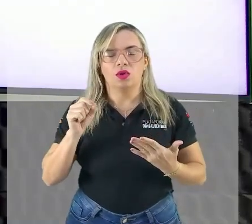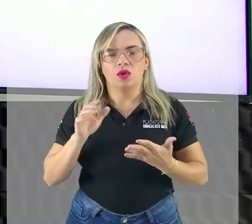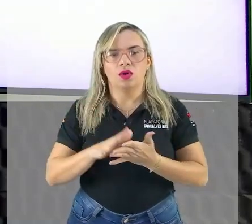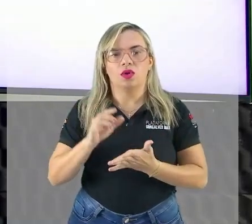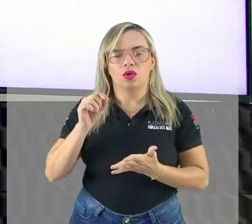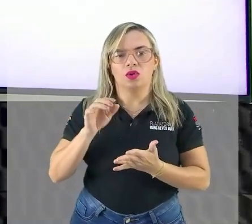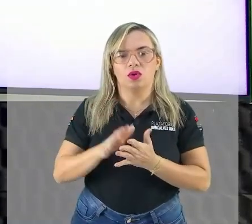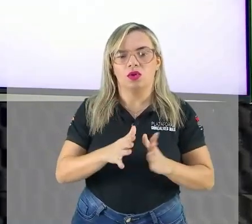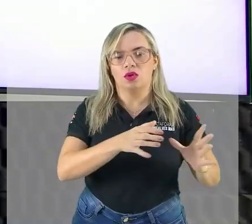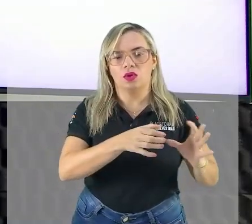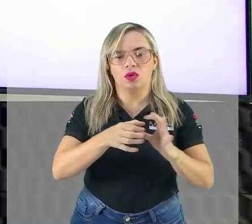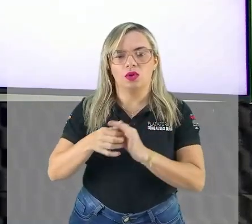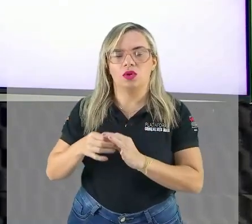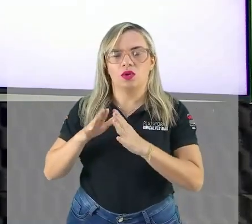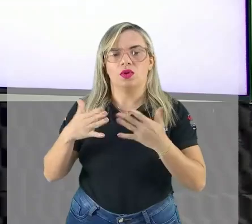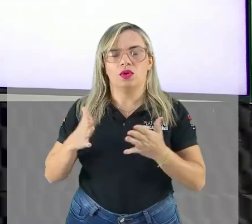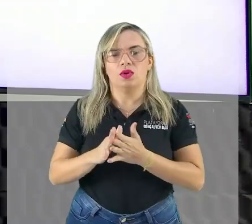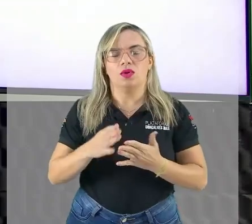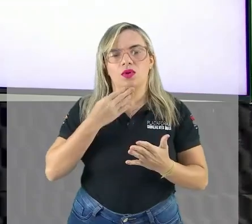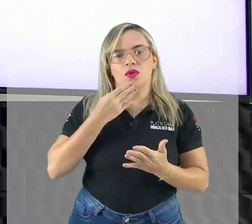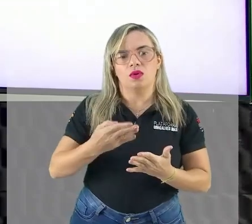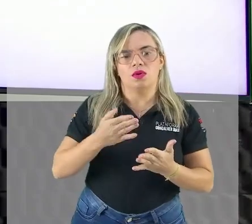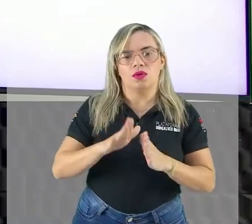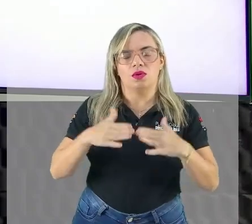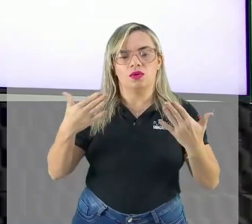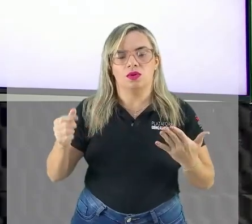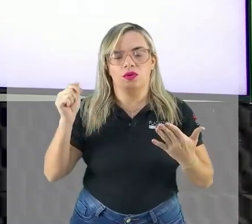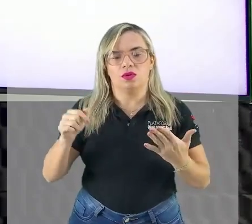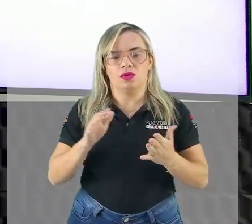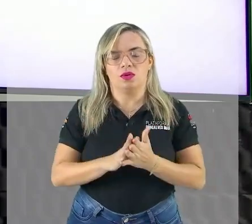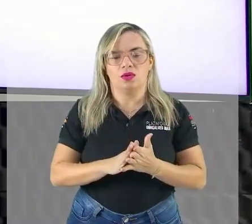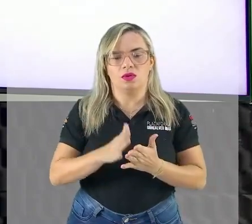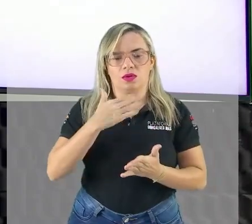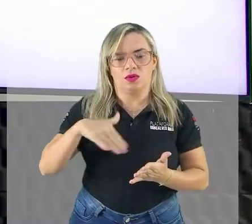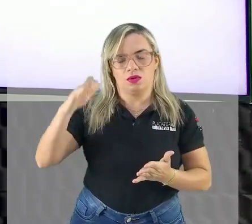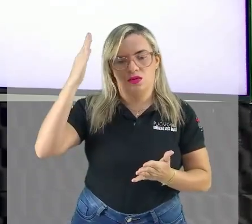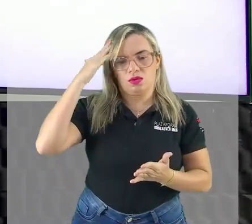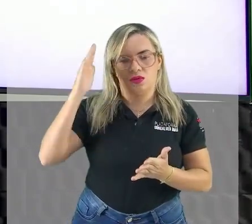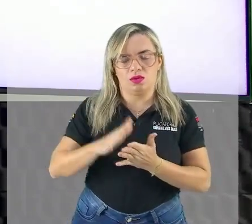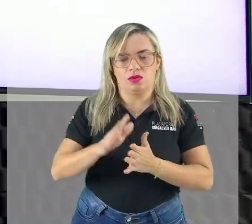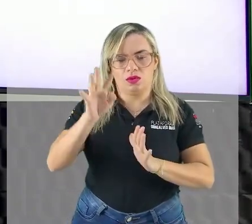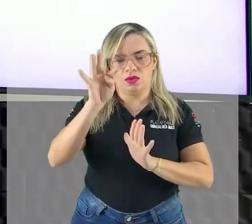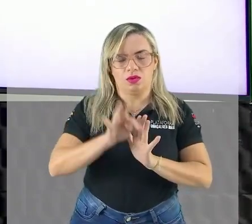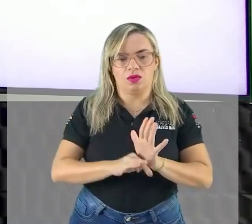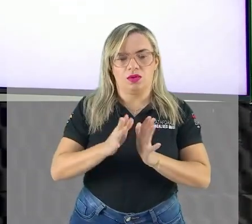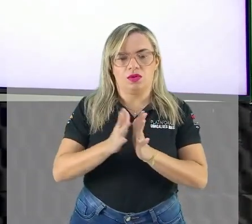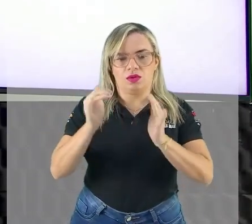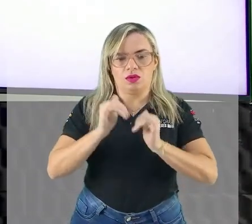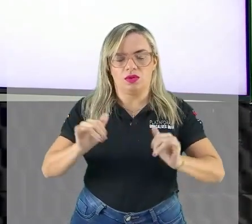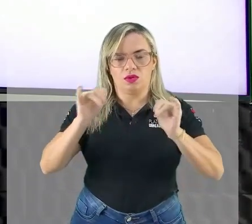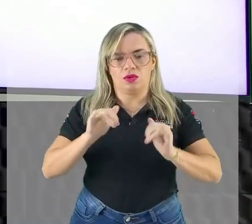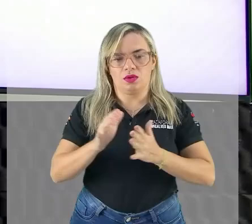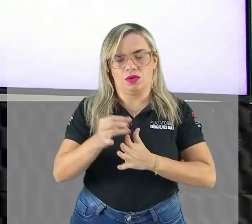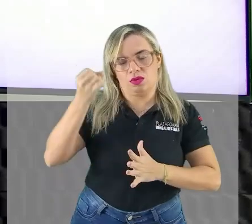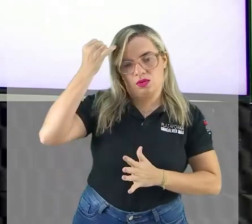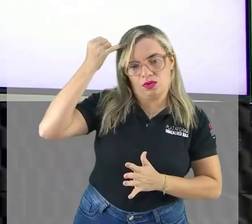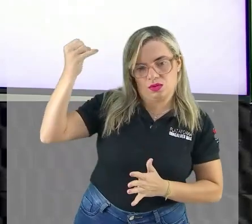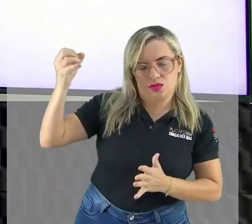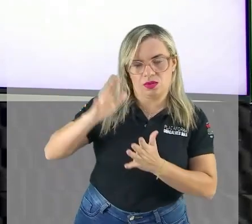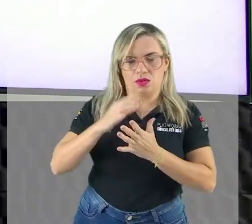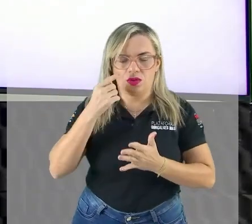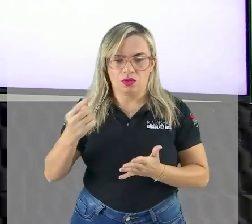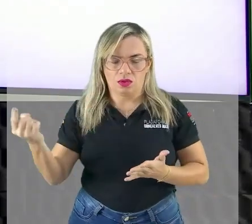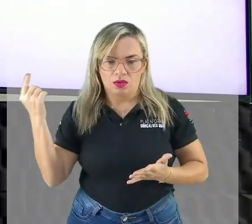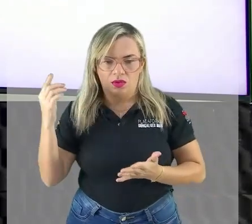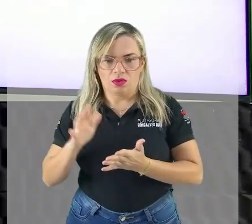vai verificar o que é que o enunciado vai solicitar para a gente diante da interpretação desse texto informativo. A ideia de